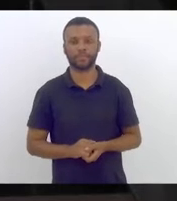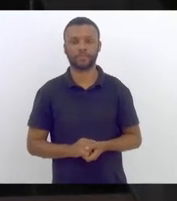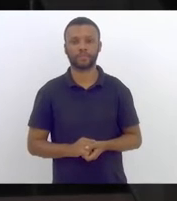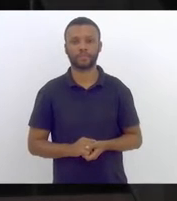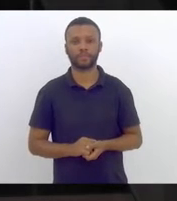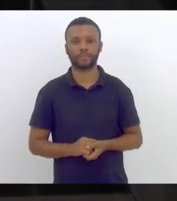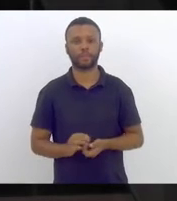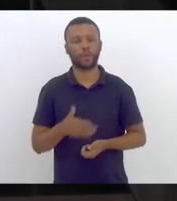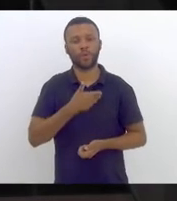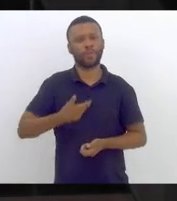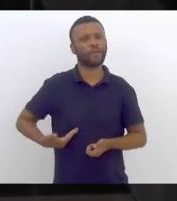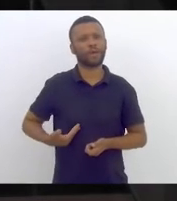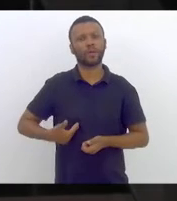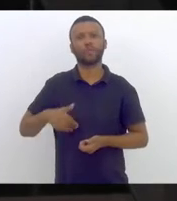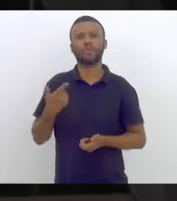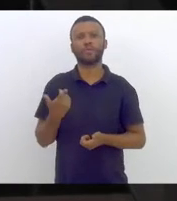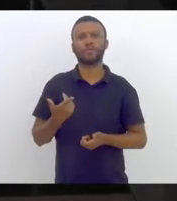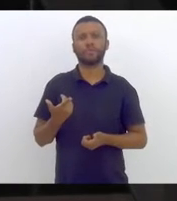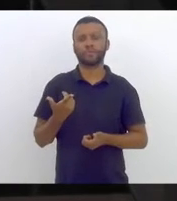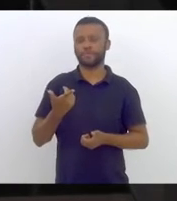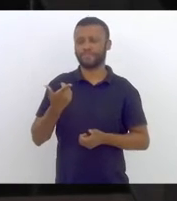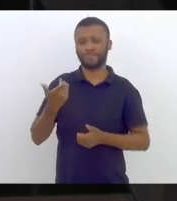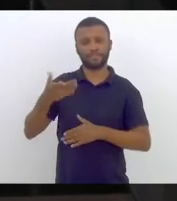mandou um orçamento para casa